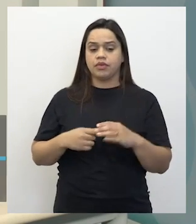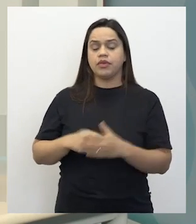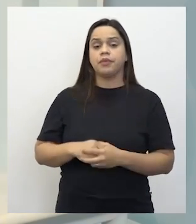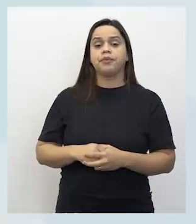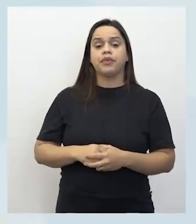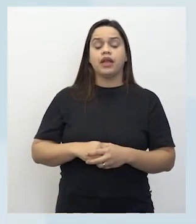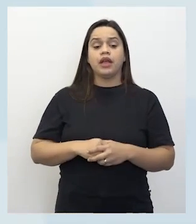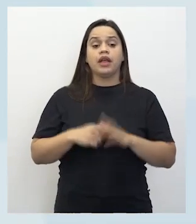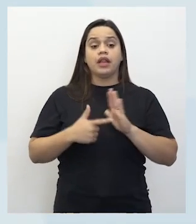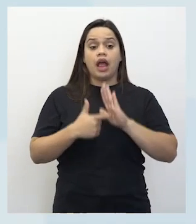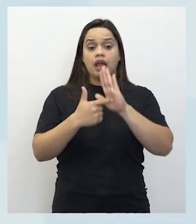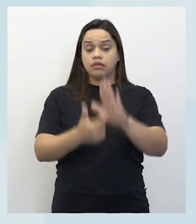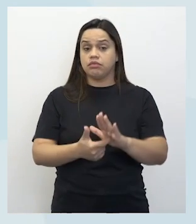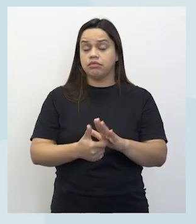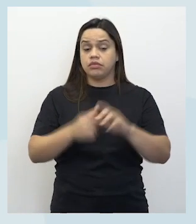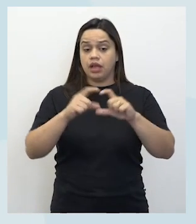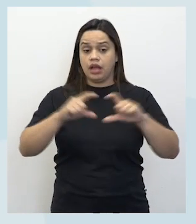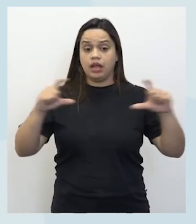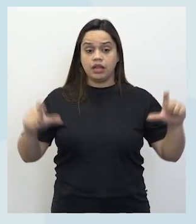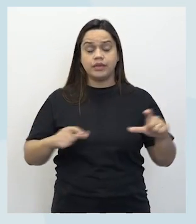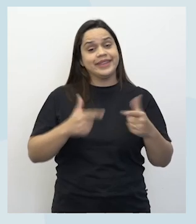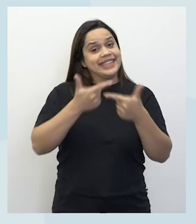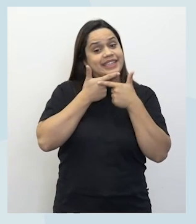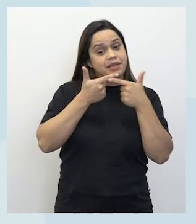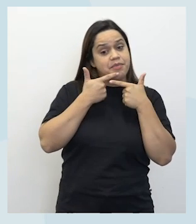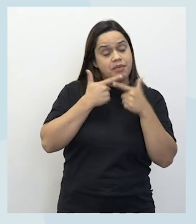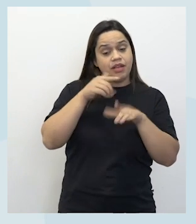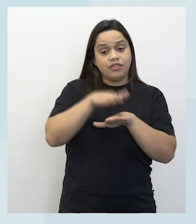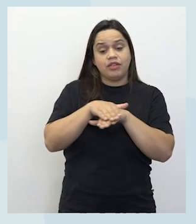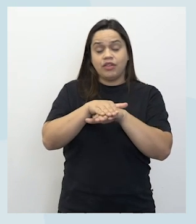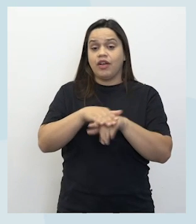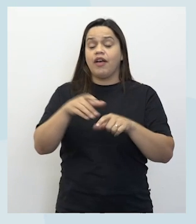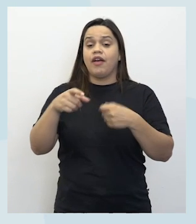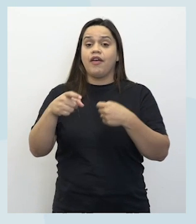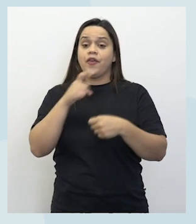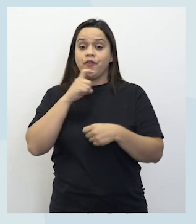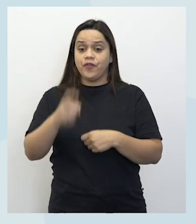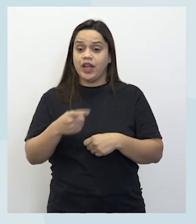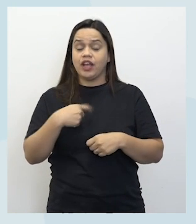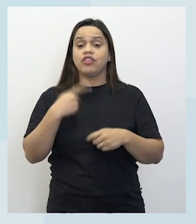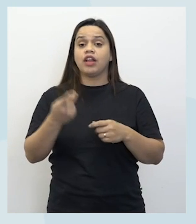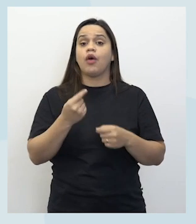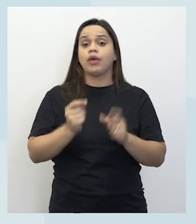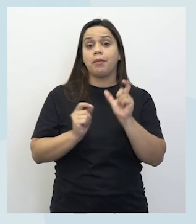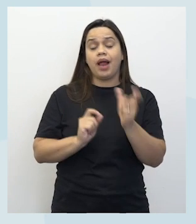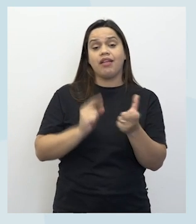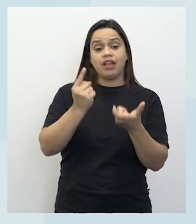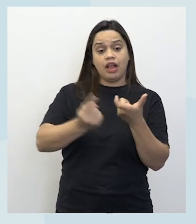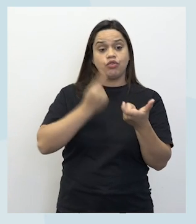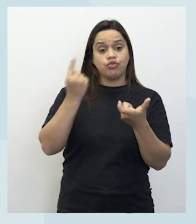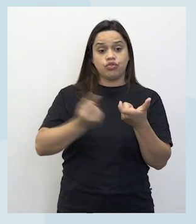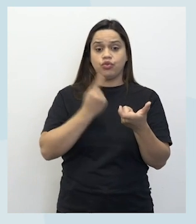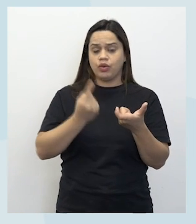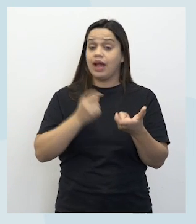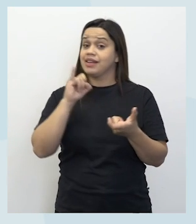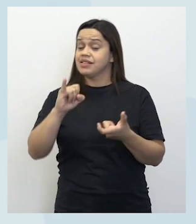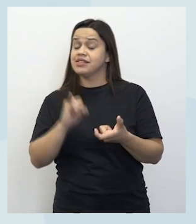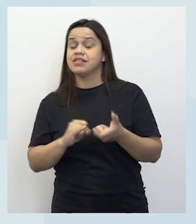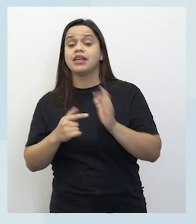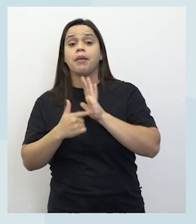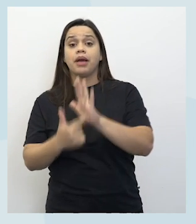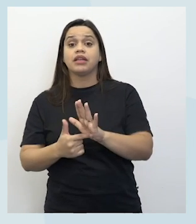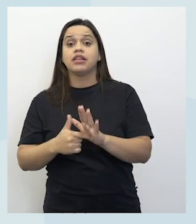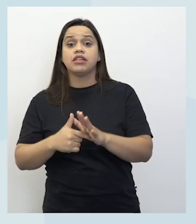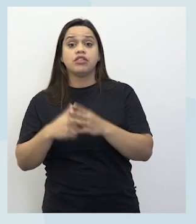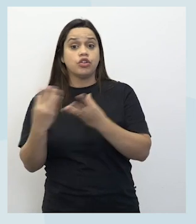simpática tartaruga verde, todas as palavras estão no singular. Se a palavra tartaruga aparecesse no plural, o que aconteceria com as